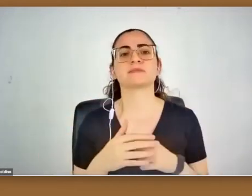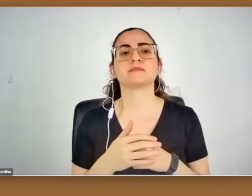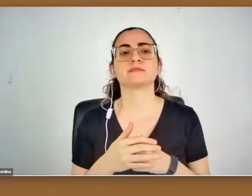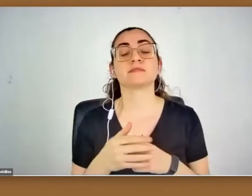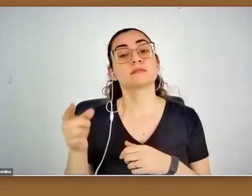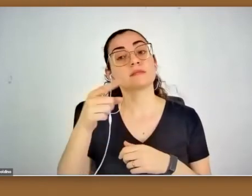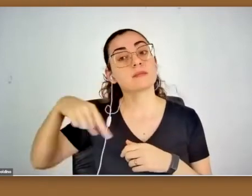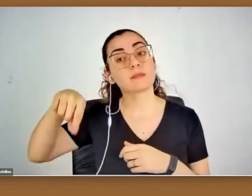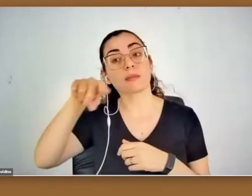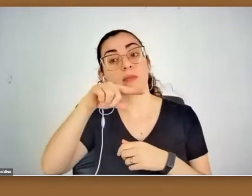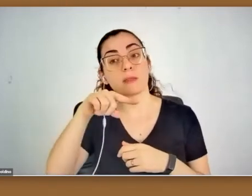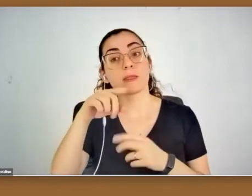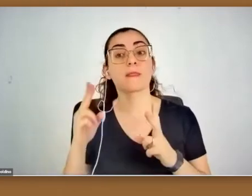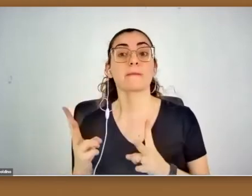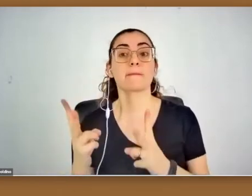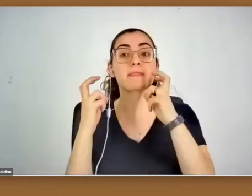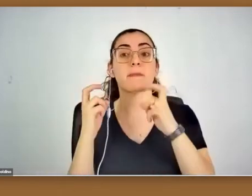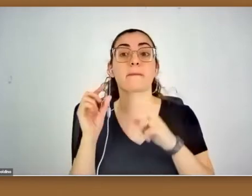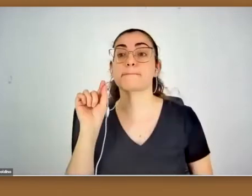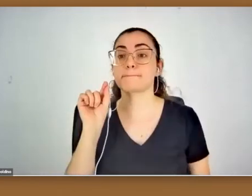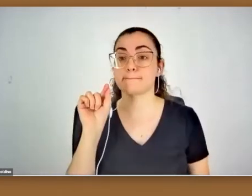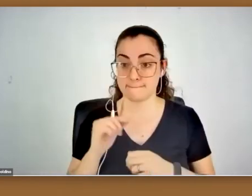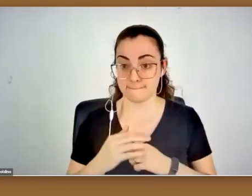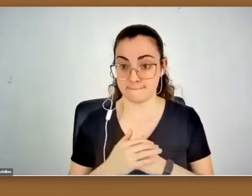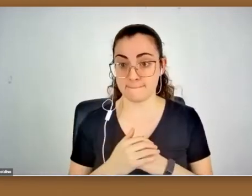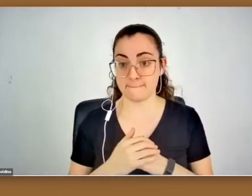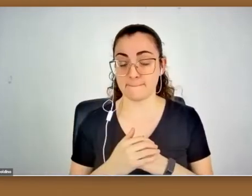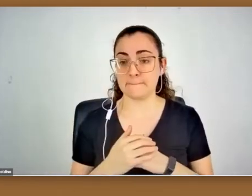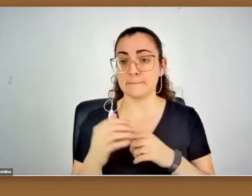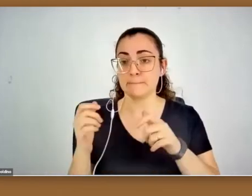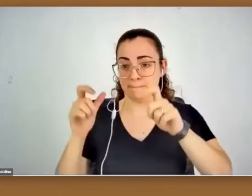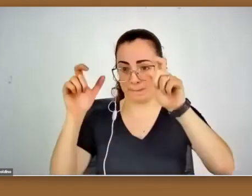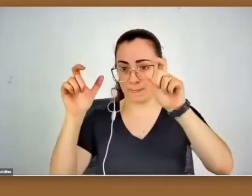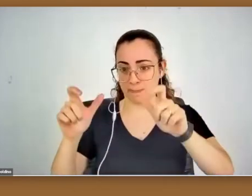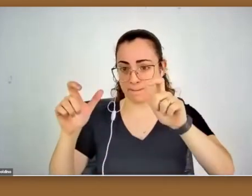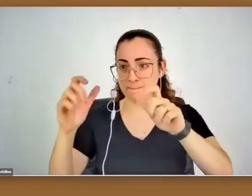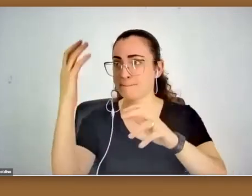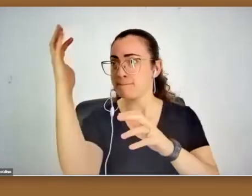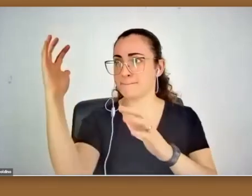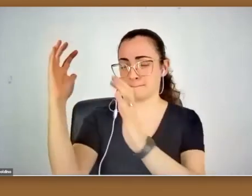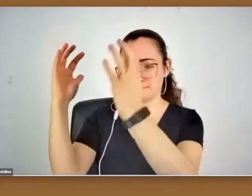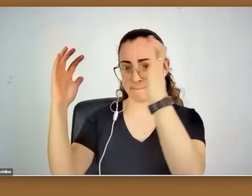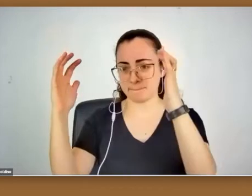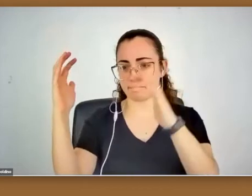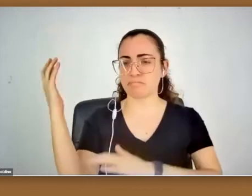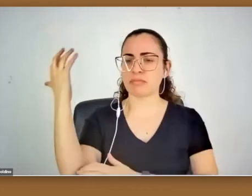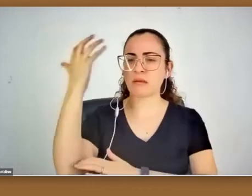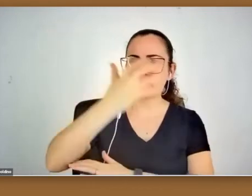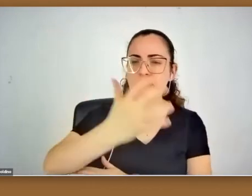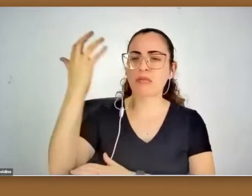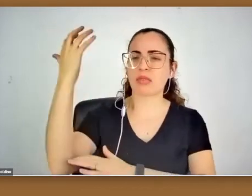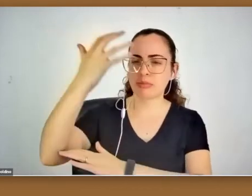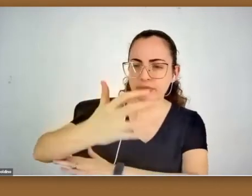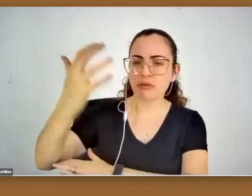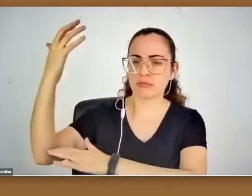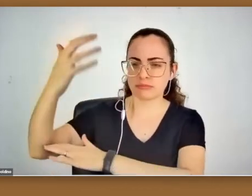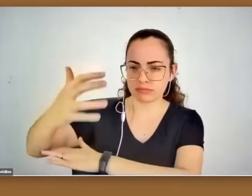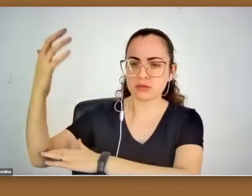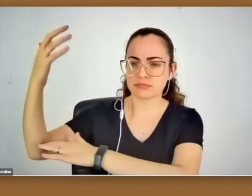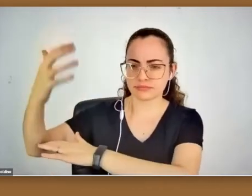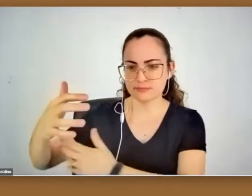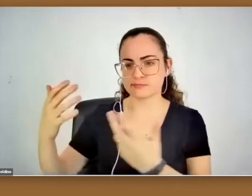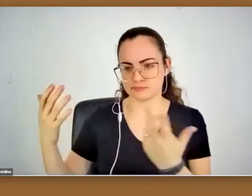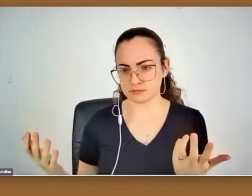quê? Cada vez mais o homem ele vai destruindo o meio ambiente, as cidades elas vêm avançando em